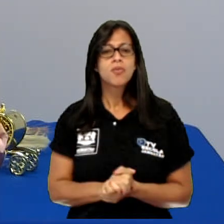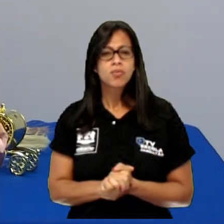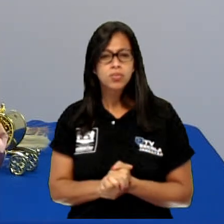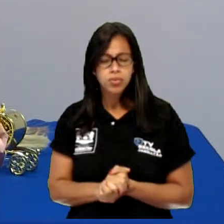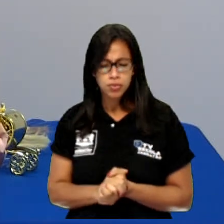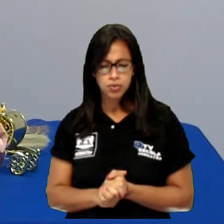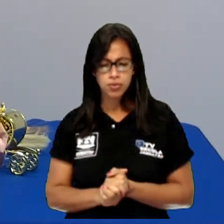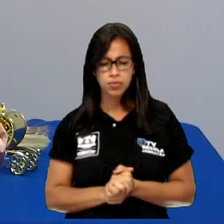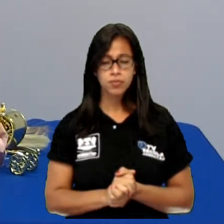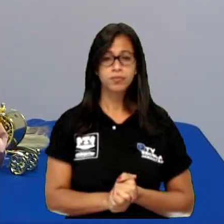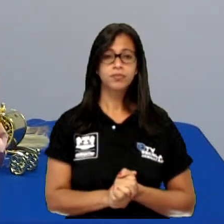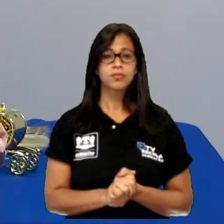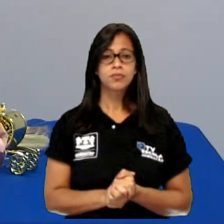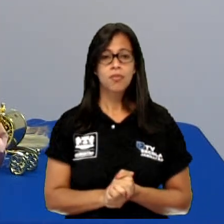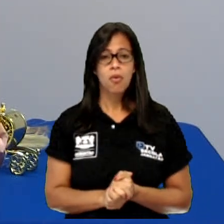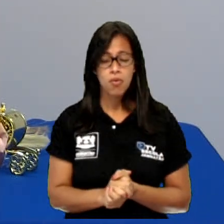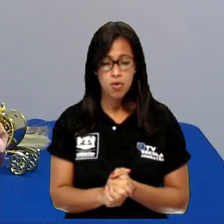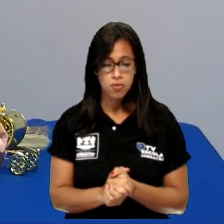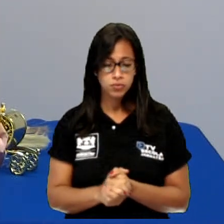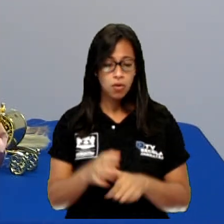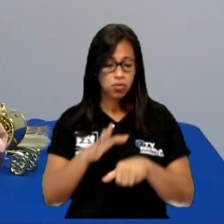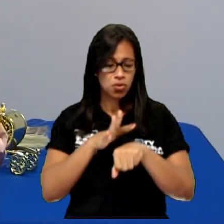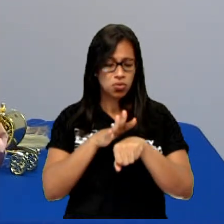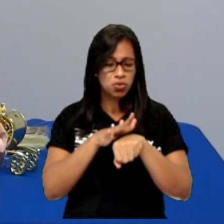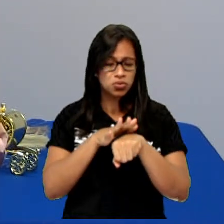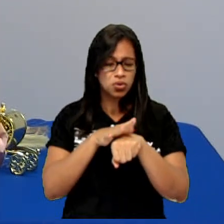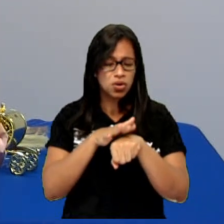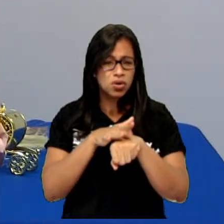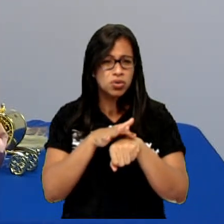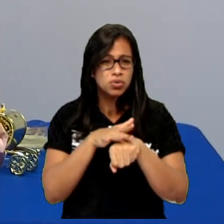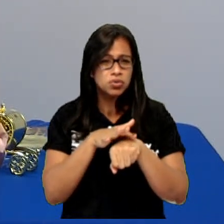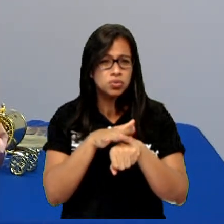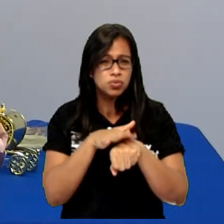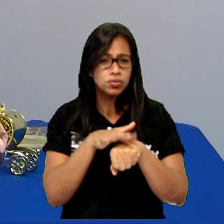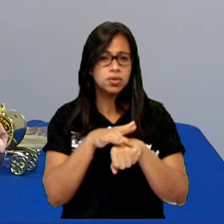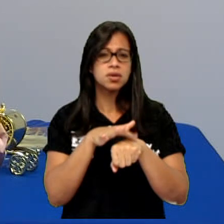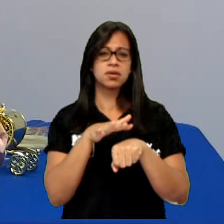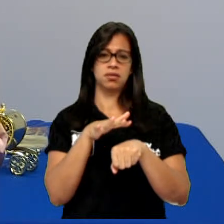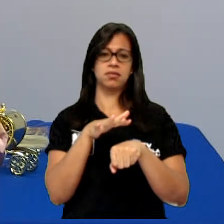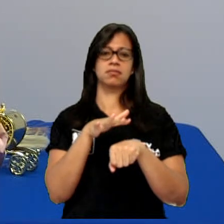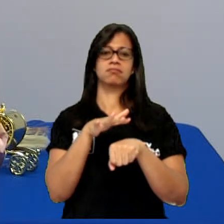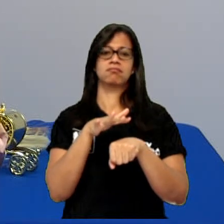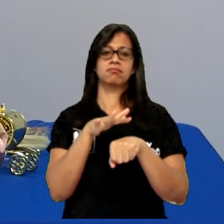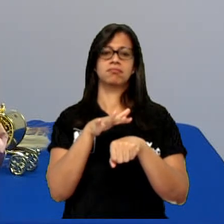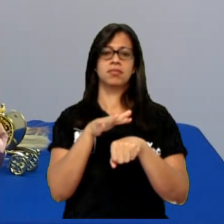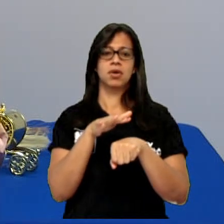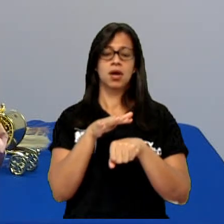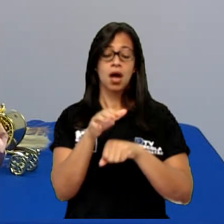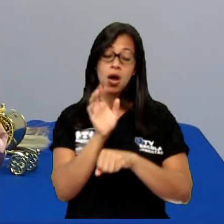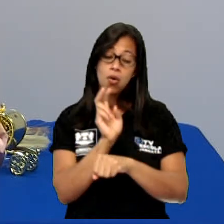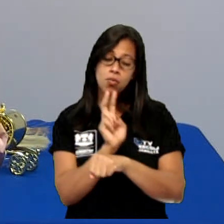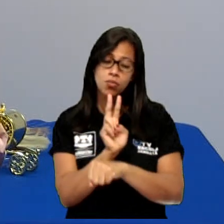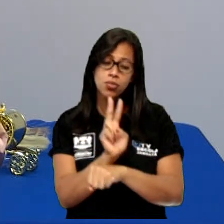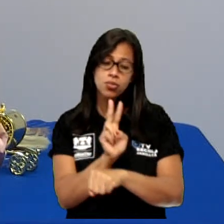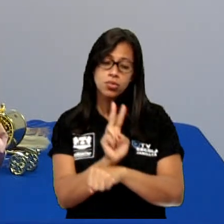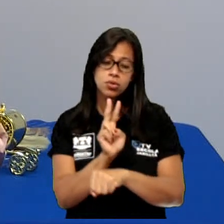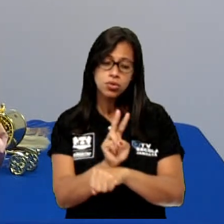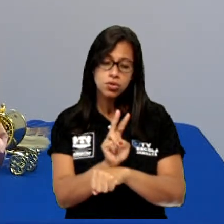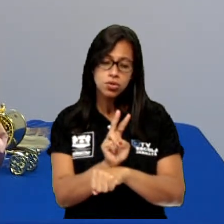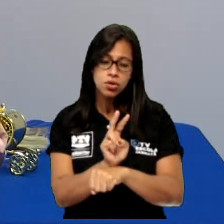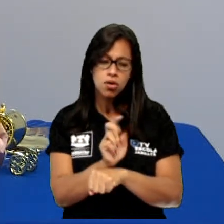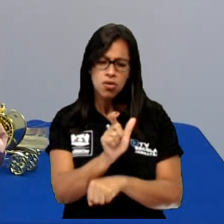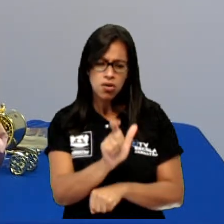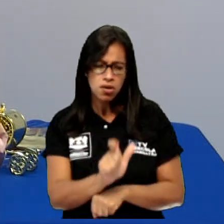ele foi lá, ajudou, cuidou dessa criatura. E a criatura era mágica. A criatura